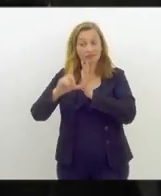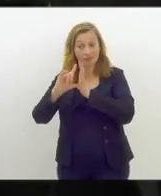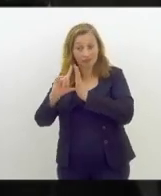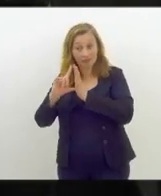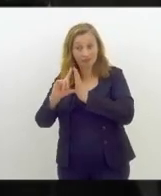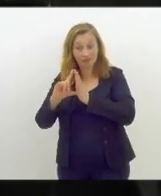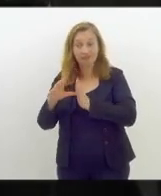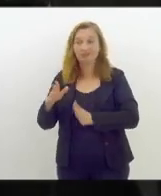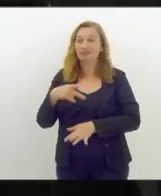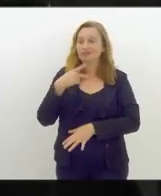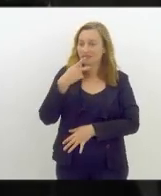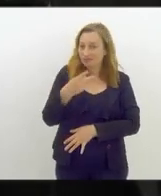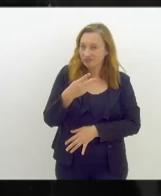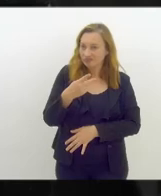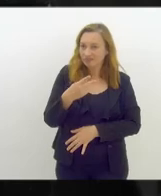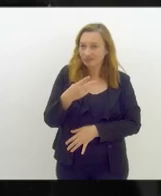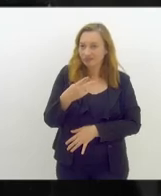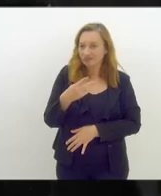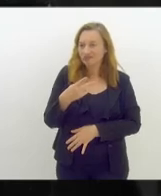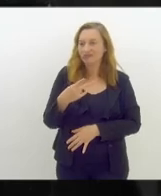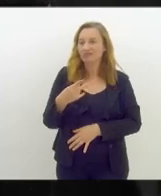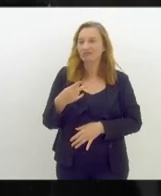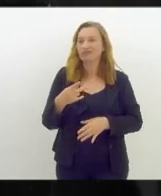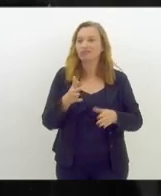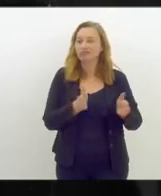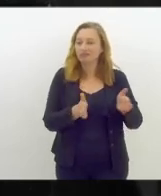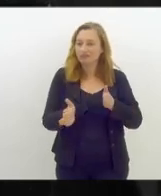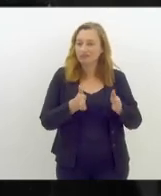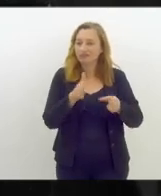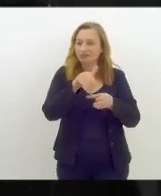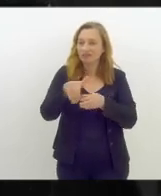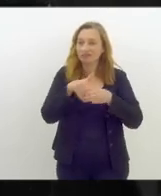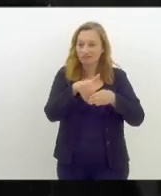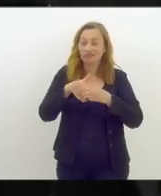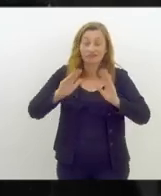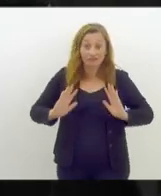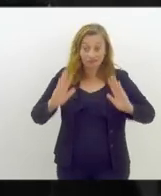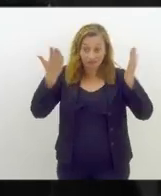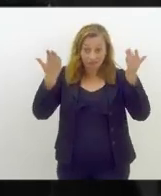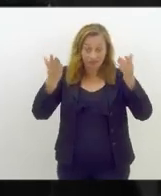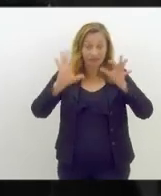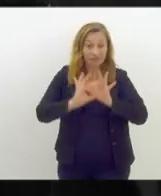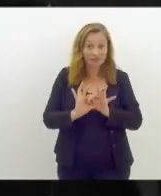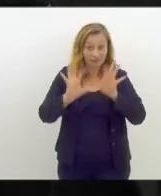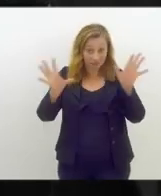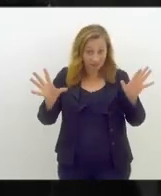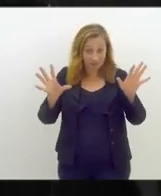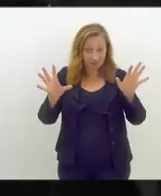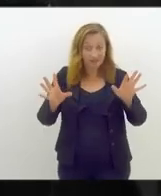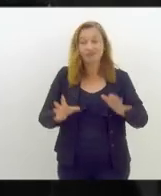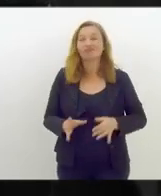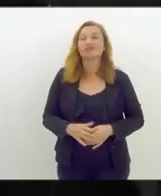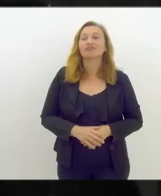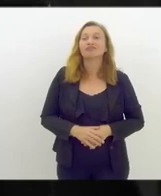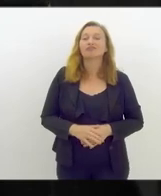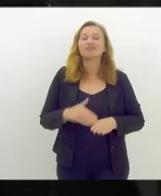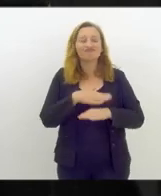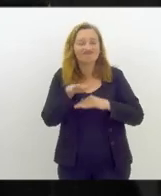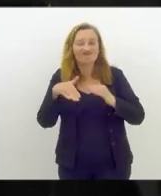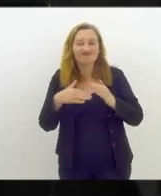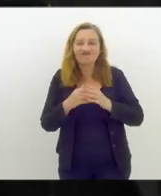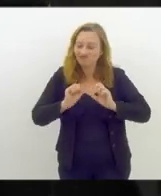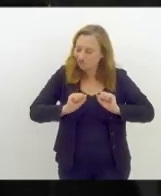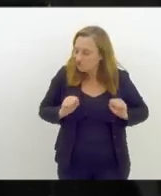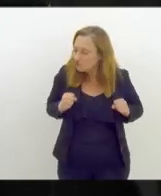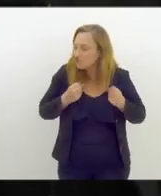anteriormente, a minha fala, essa jornada eleitoral, que é a grande festa da democracia, exige de todos